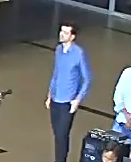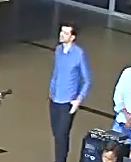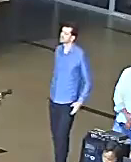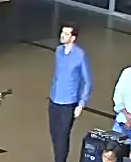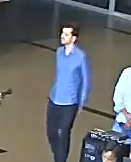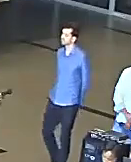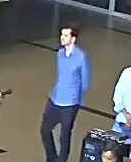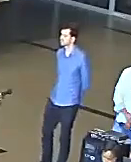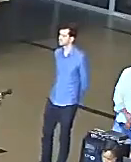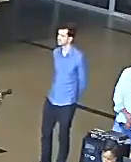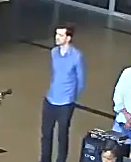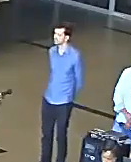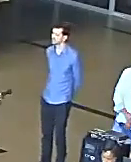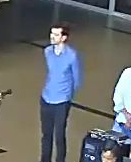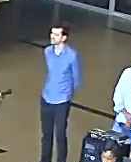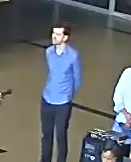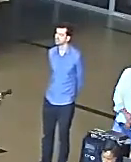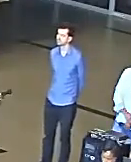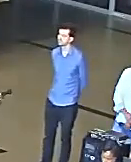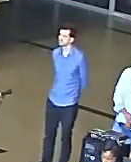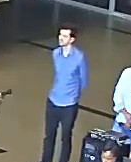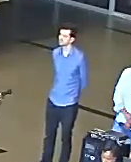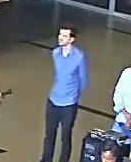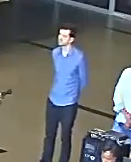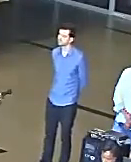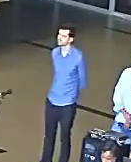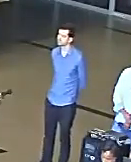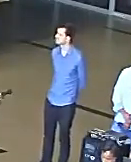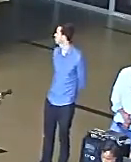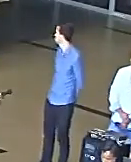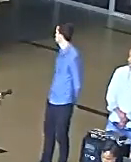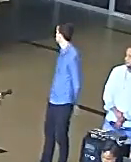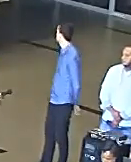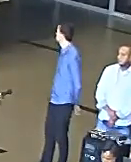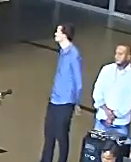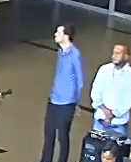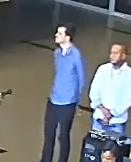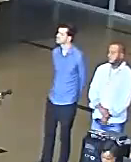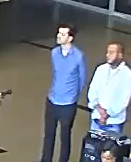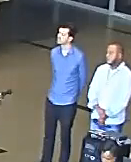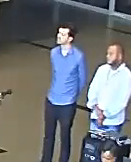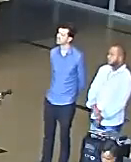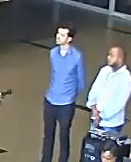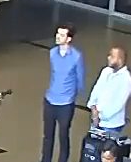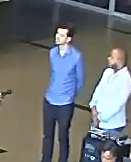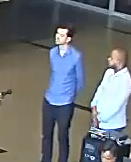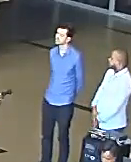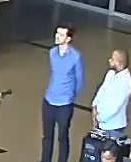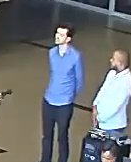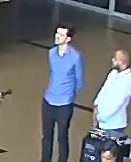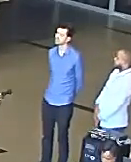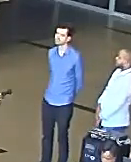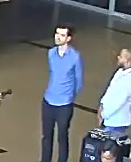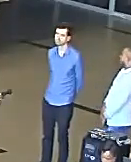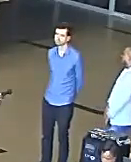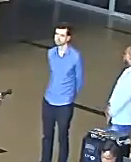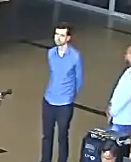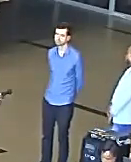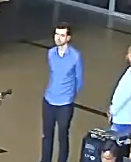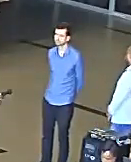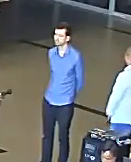Edilson que é o gerente de fiscalização representa também o shor Anderson Tavares tá de férias por isso não está aqui